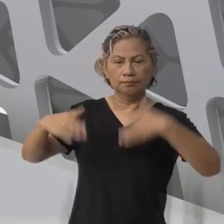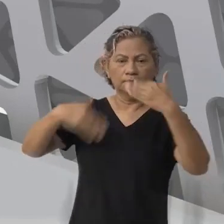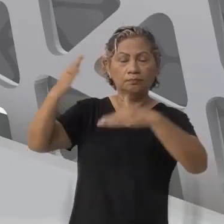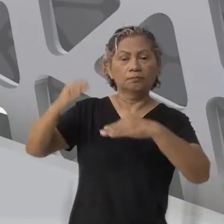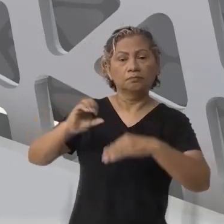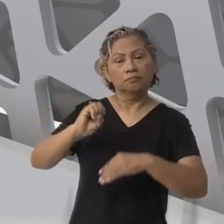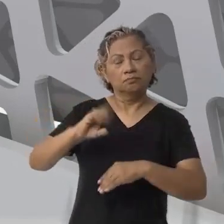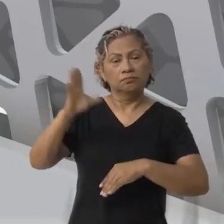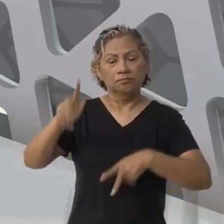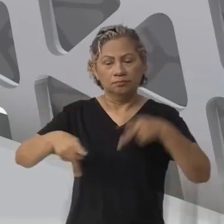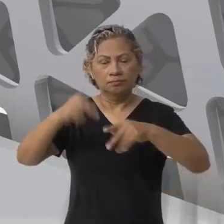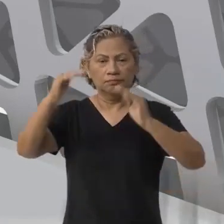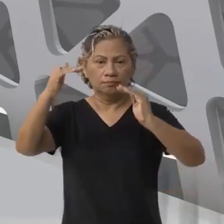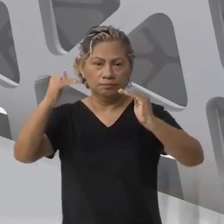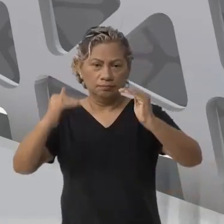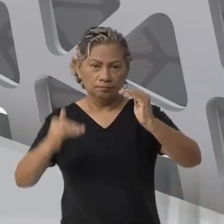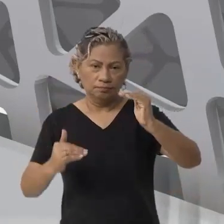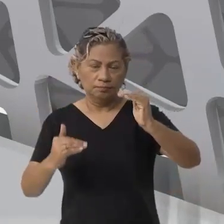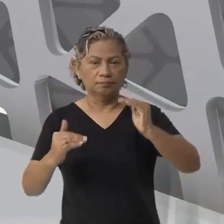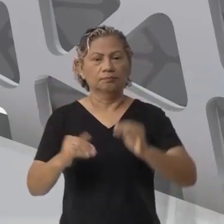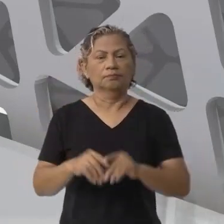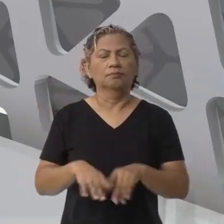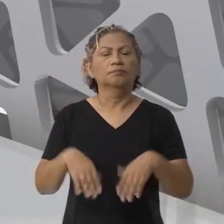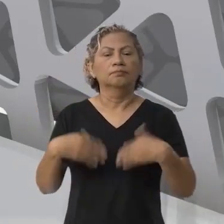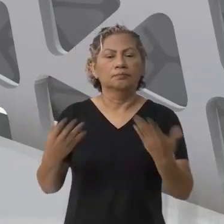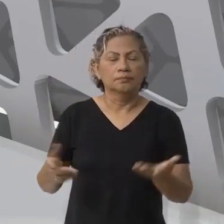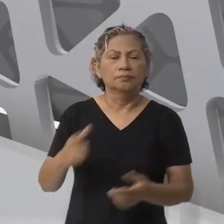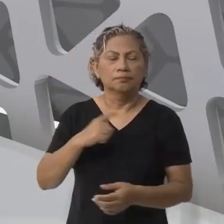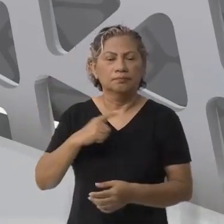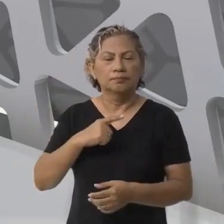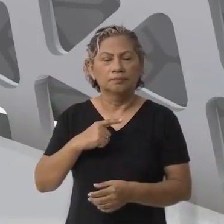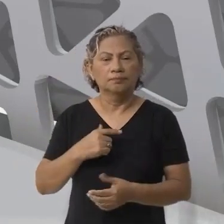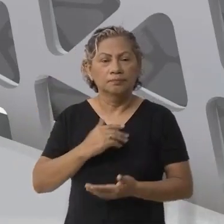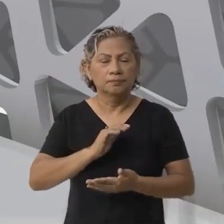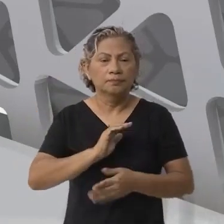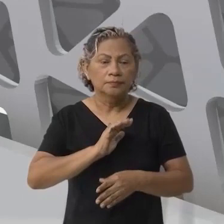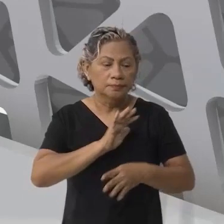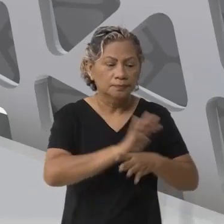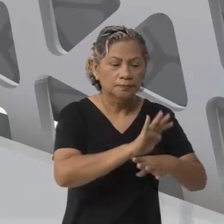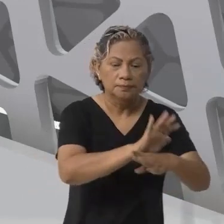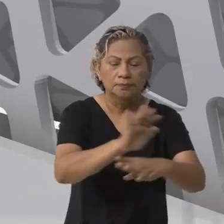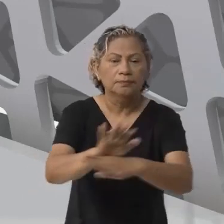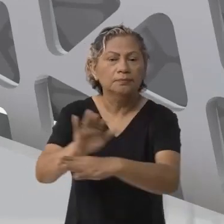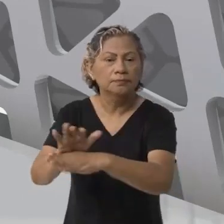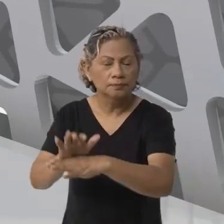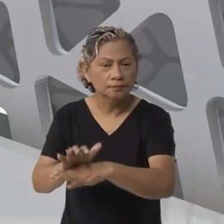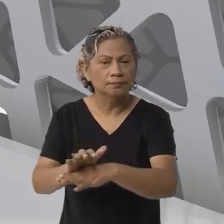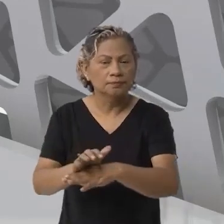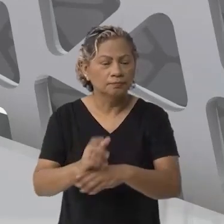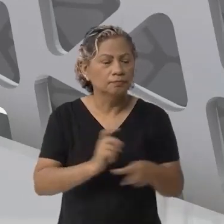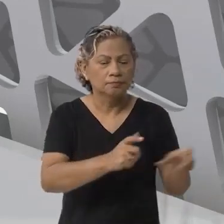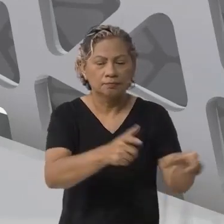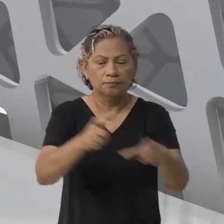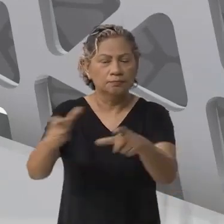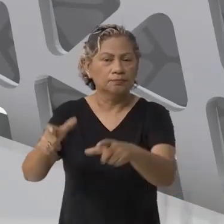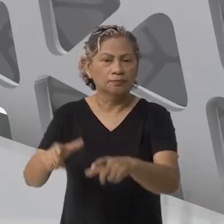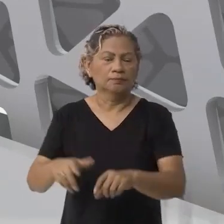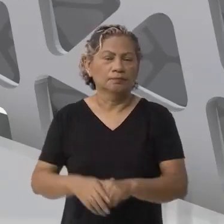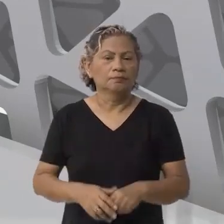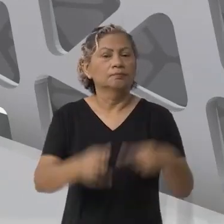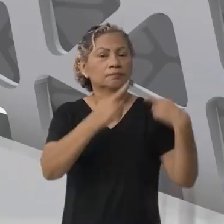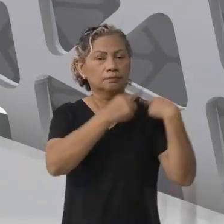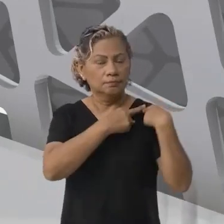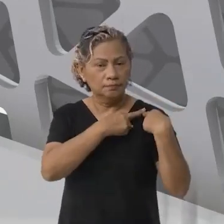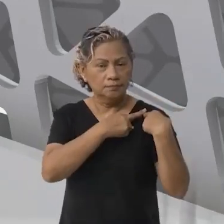aquela população está crescendo, está decrescendo, qual é o ponto daquela população que precisa de mais políticas públicas. Então, é o IBGE